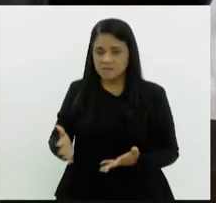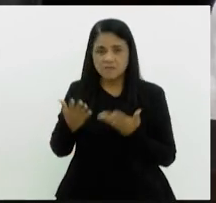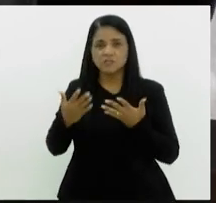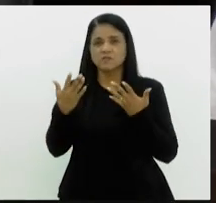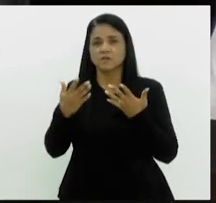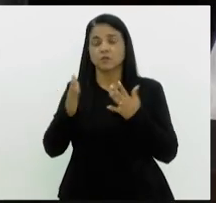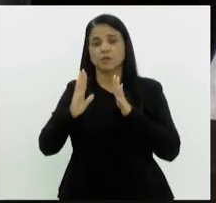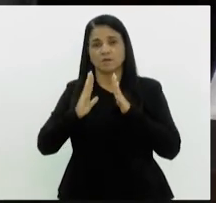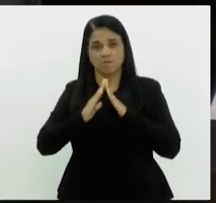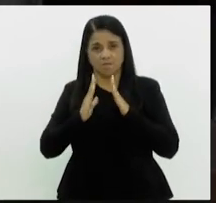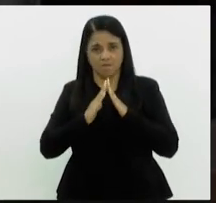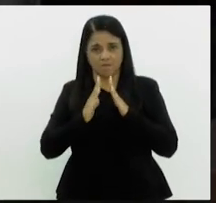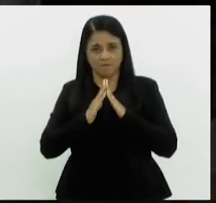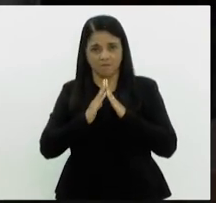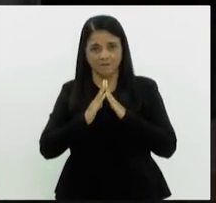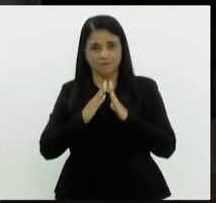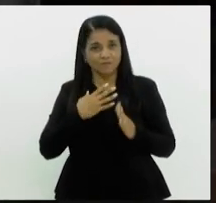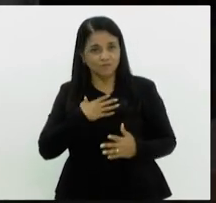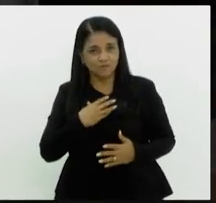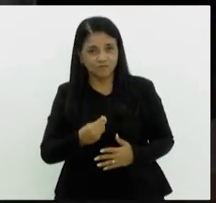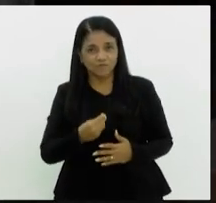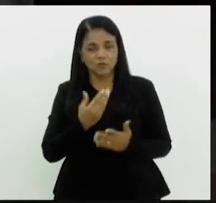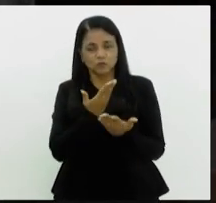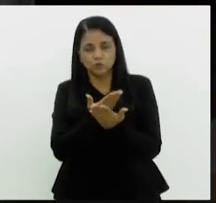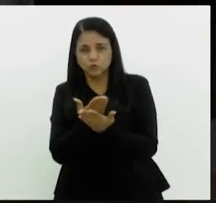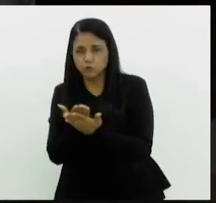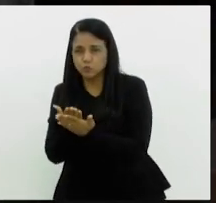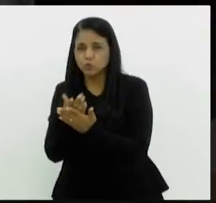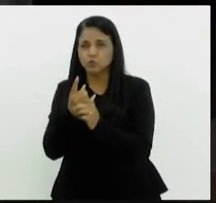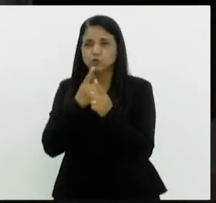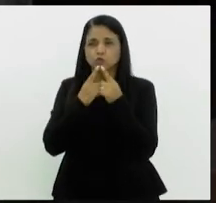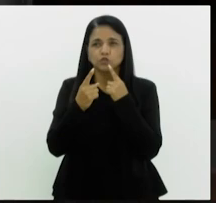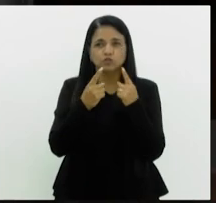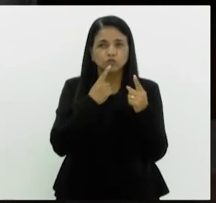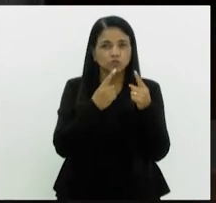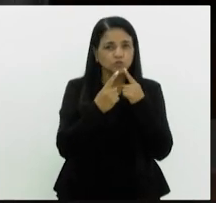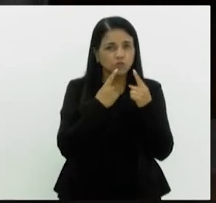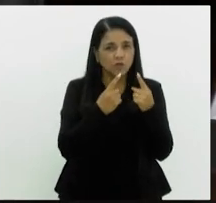em casa, do estudo, do diálogo,